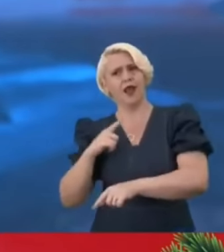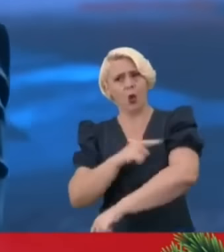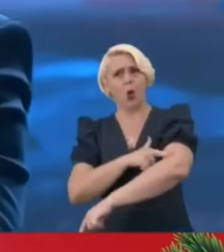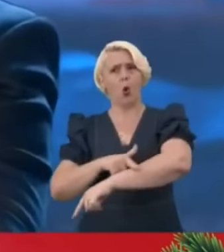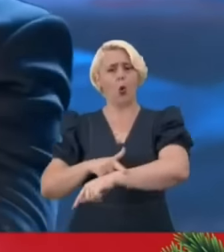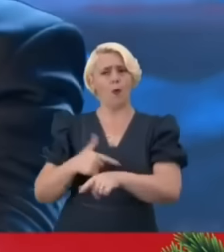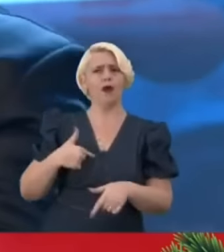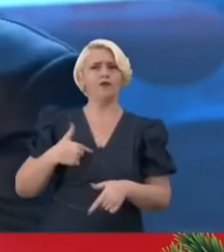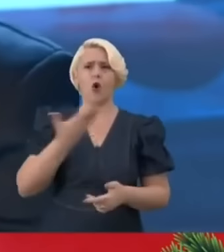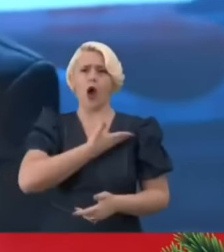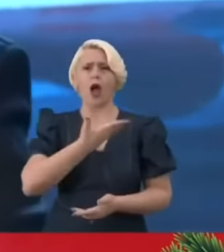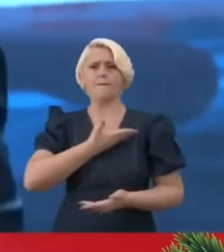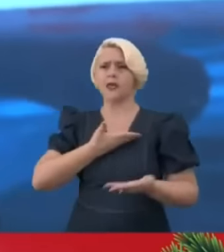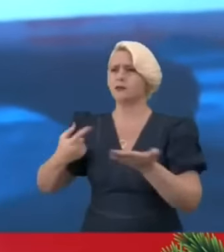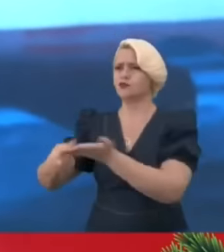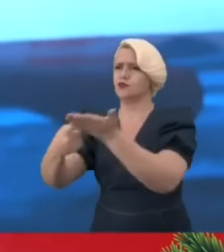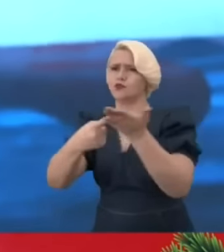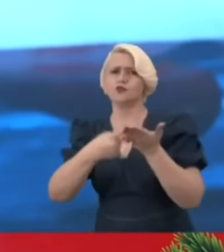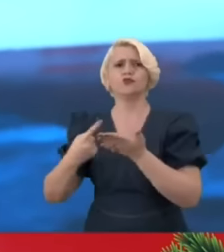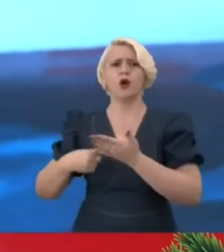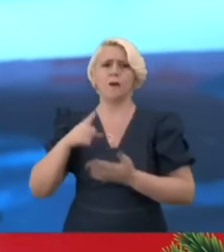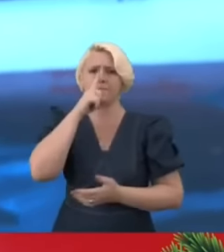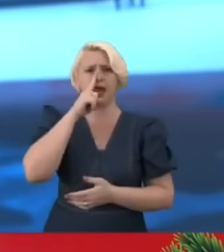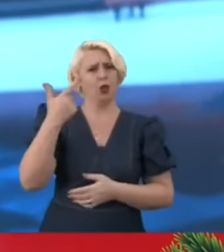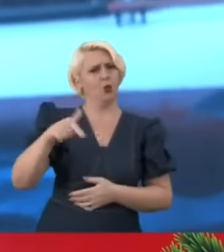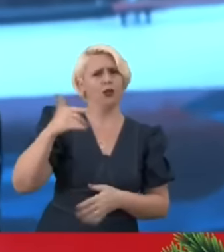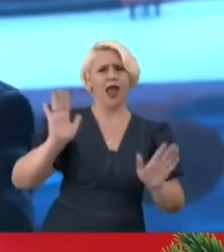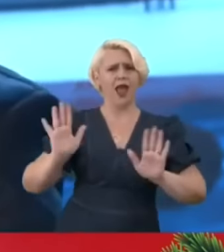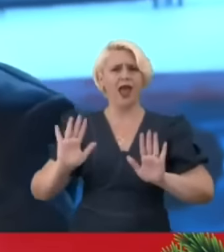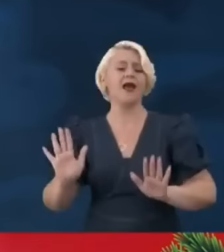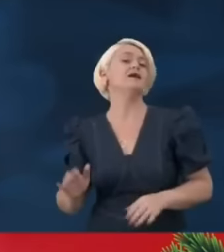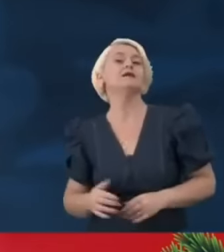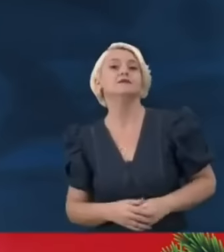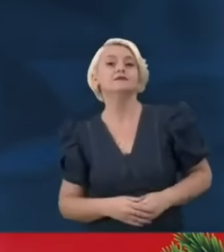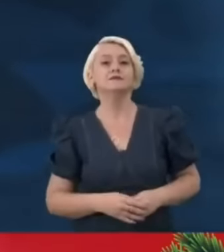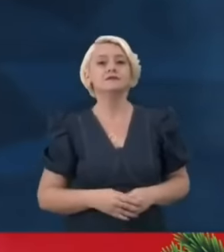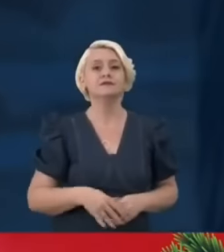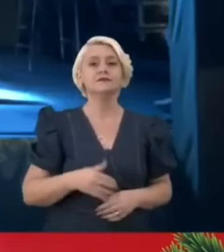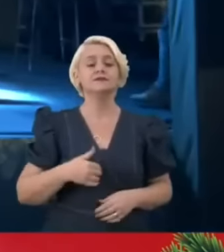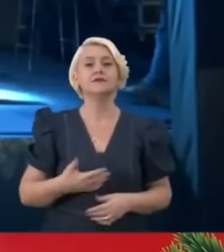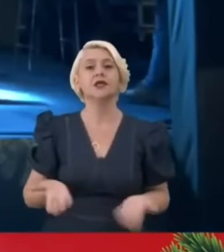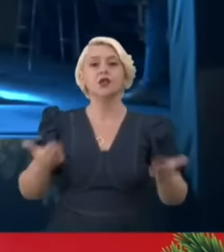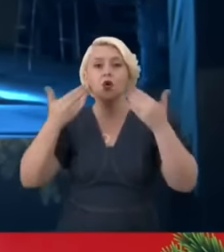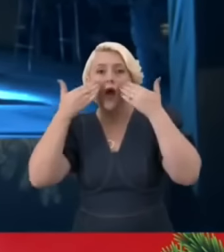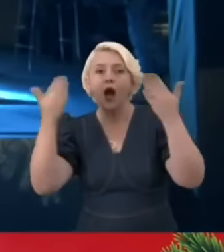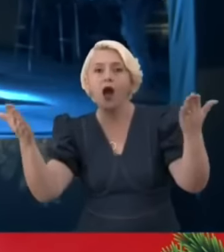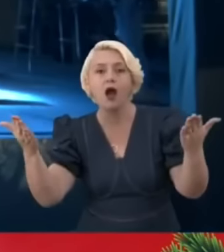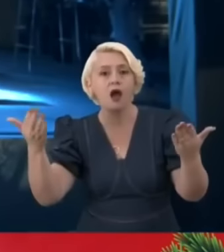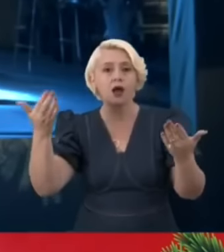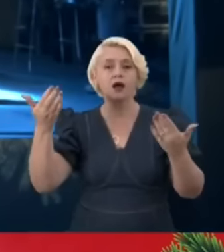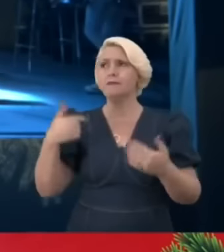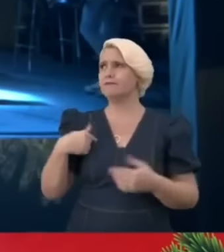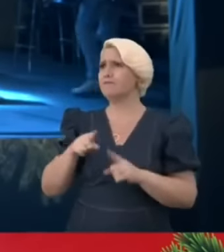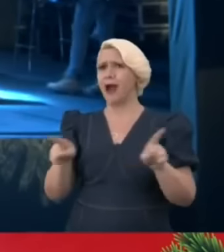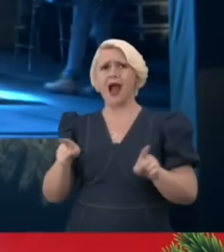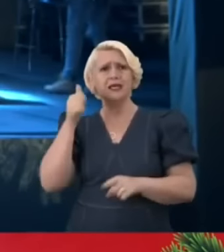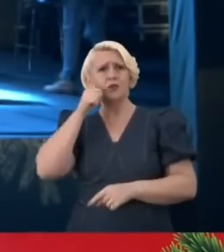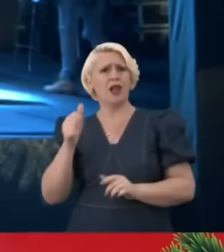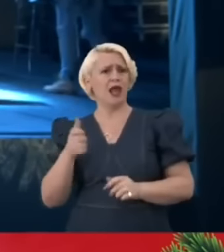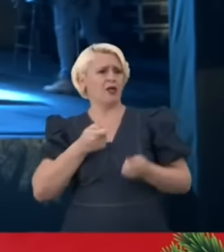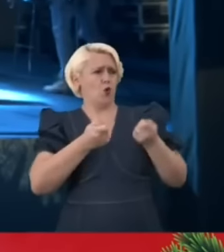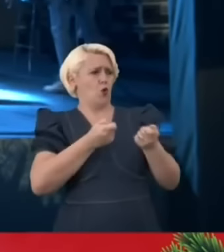alguns amigos, não tem perigo nessa parada. Não põe uma cara pra fora, nem joga bola, ela quer deixar.